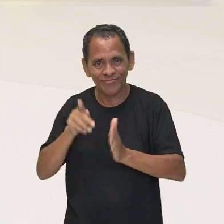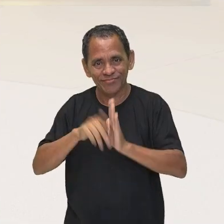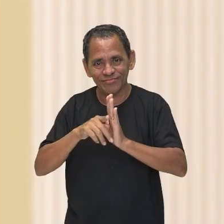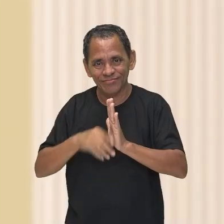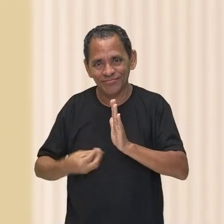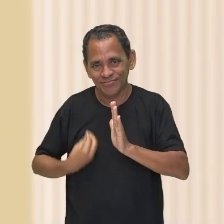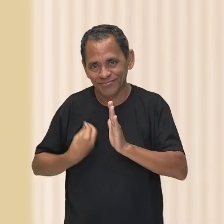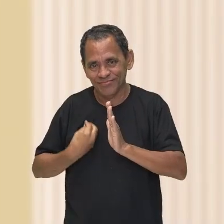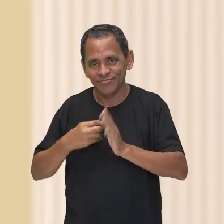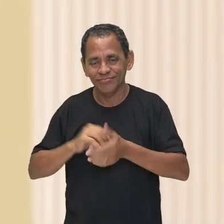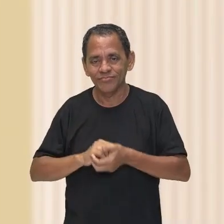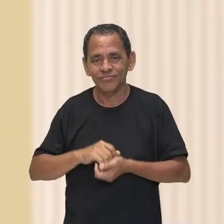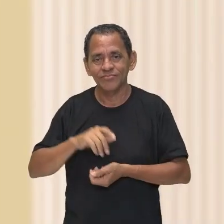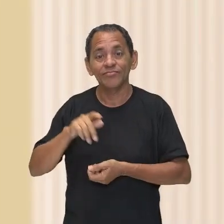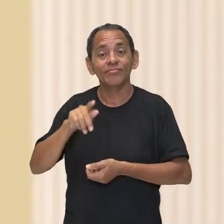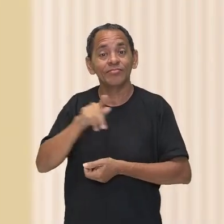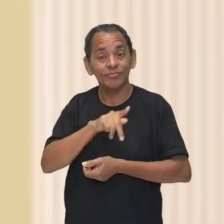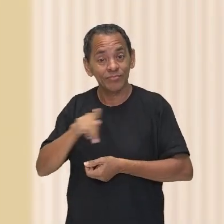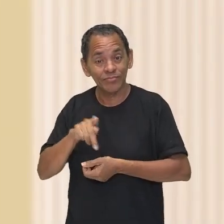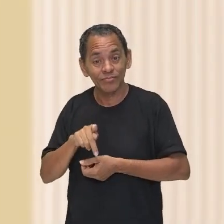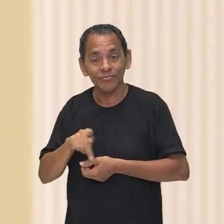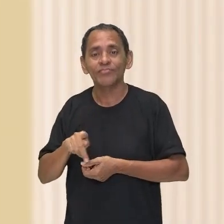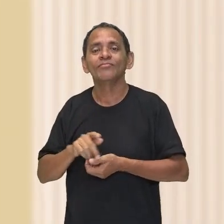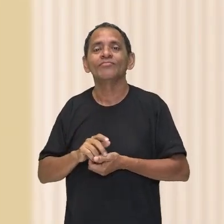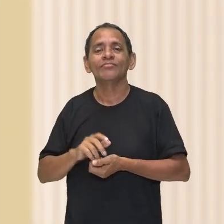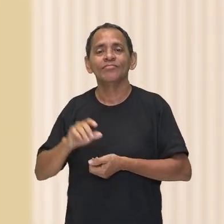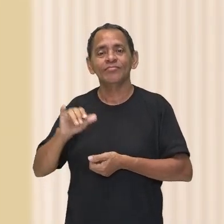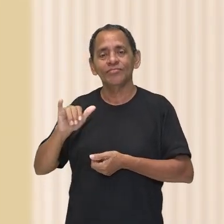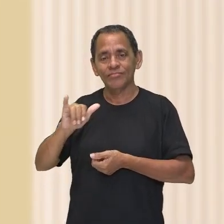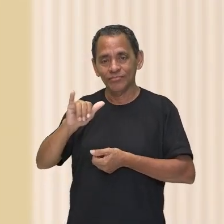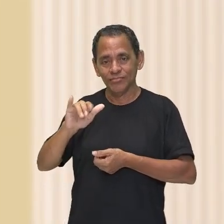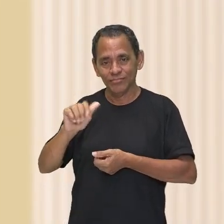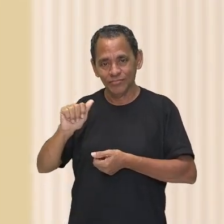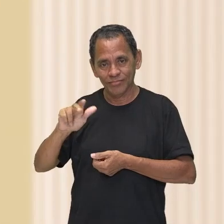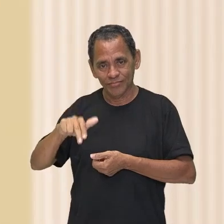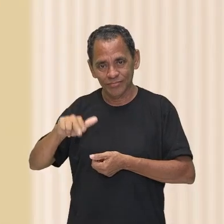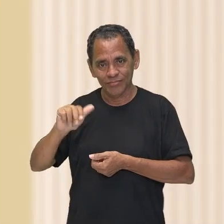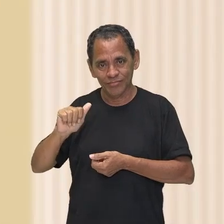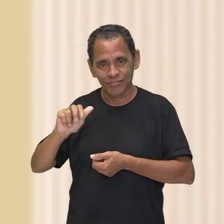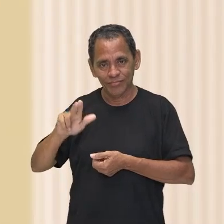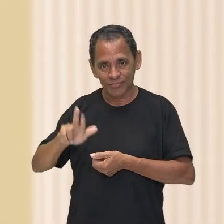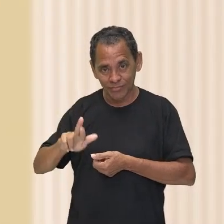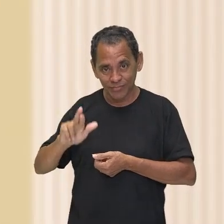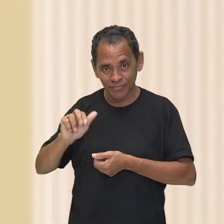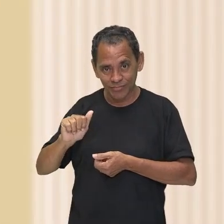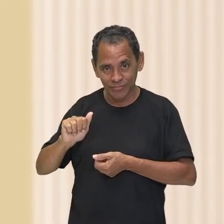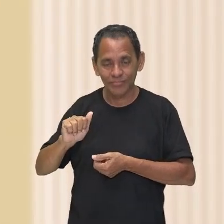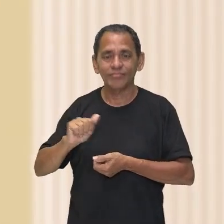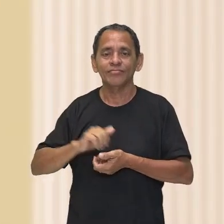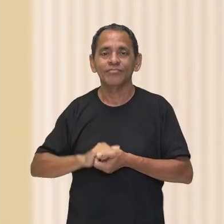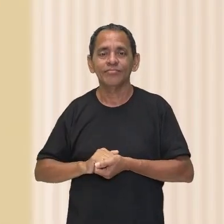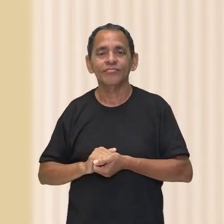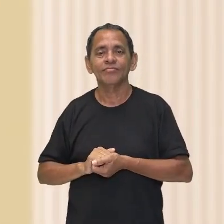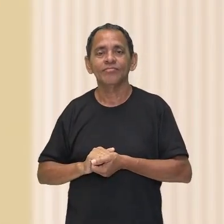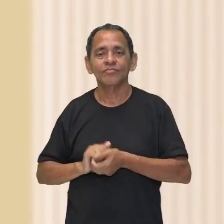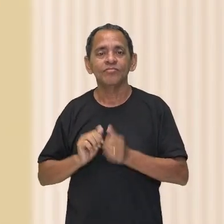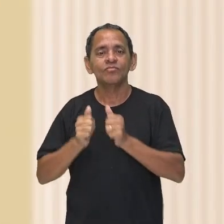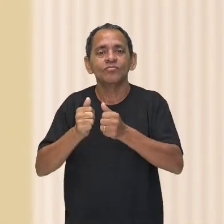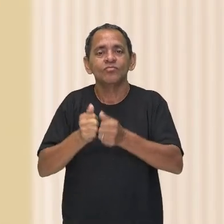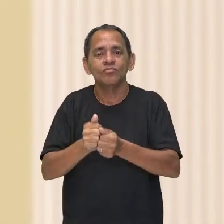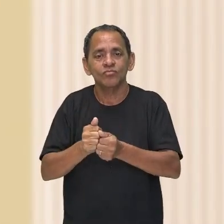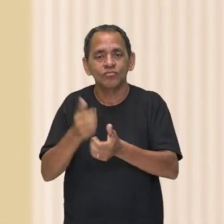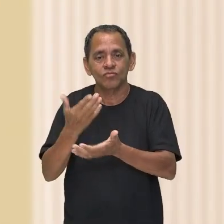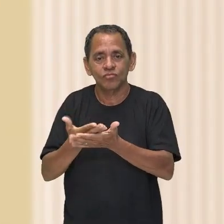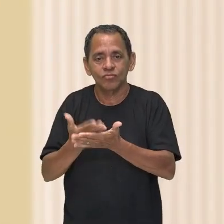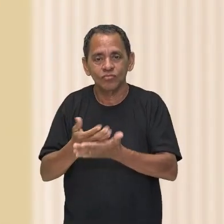Vida. Eu sou a professora Yanara Camurça e estarei aqui com vocês auxiliando nessa jornada. Aula